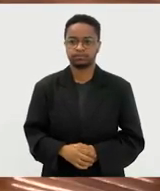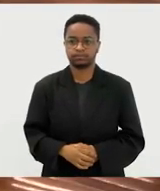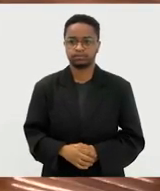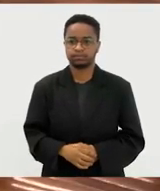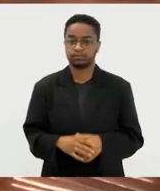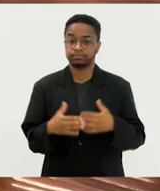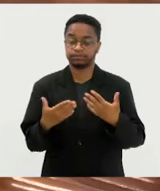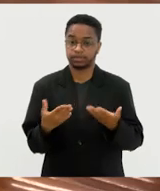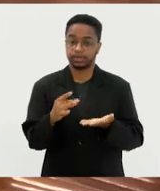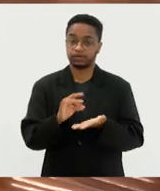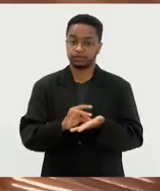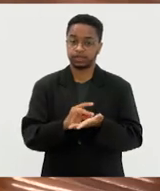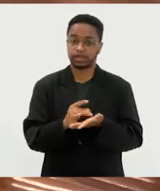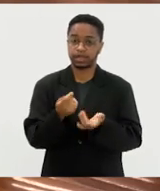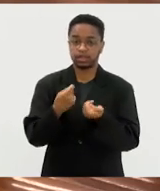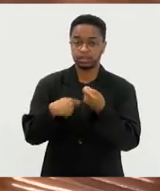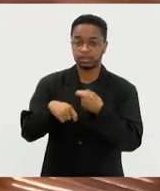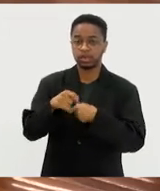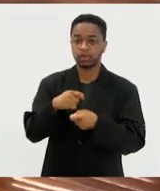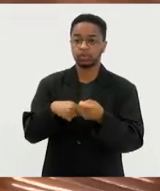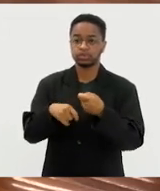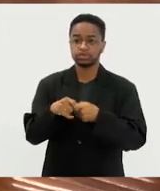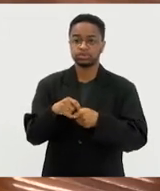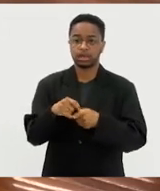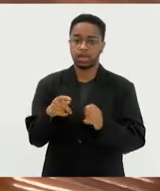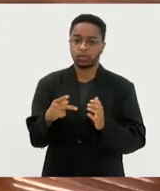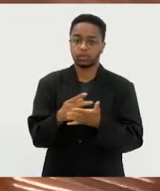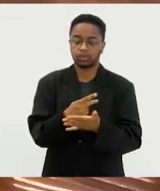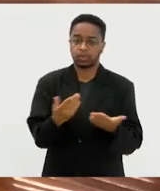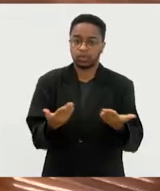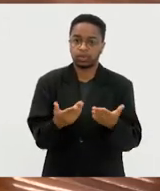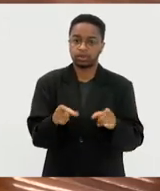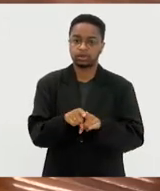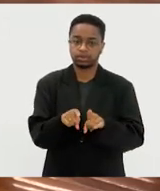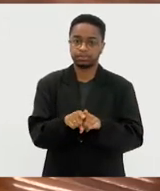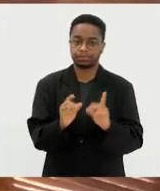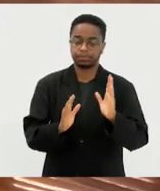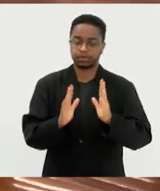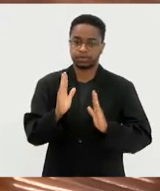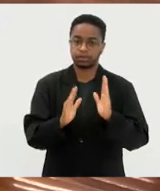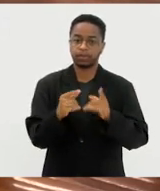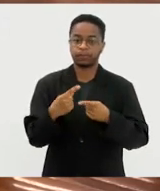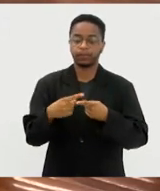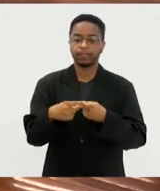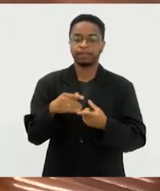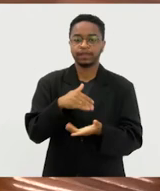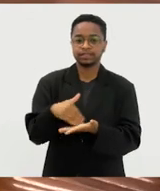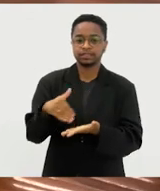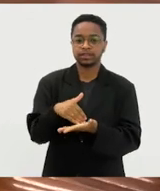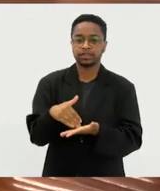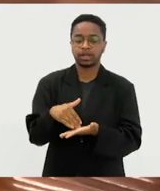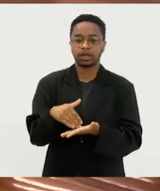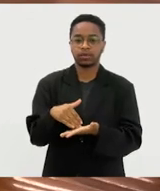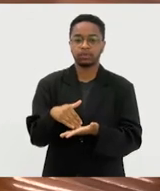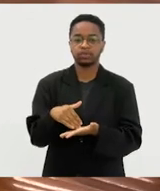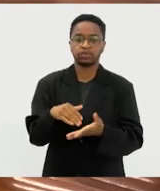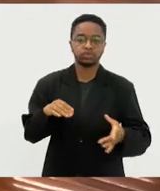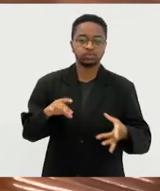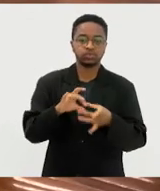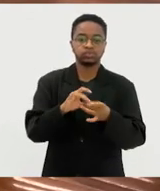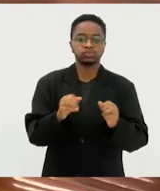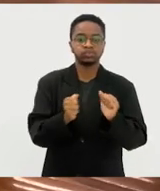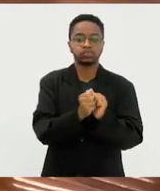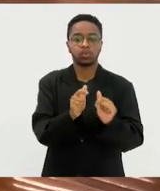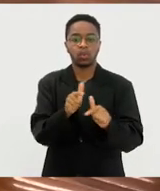de fato, assim, as negociações estão ocorrendo, inclusive, nesse momento, hoje, 27, o secretário do Tesouro do Estado está lá, junto com outros estados que